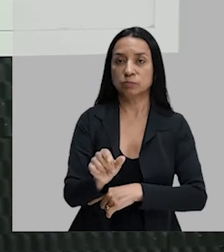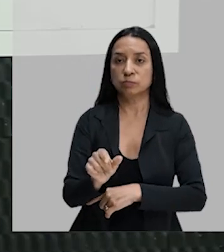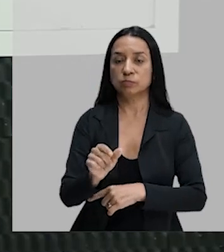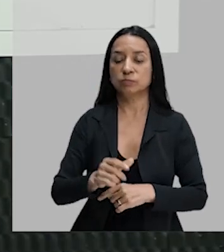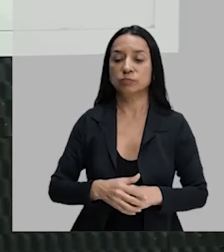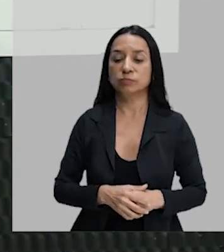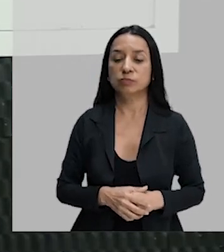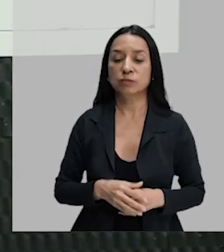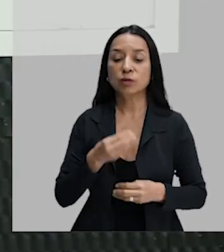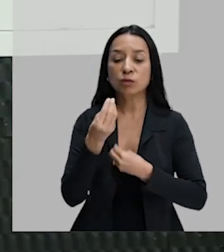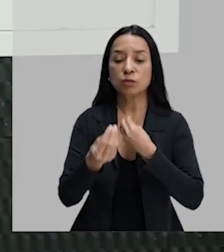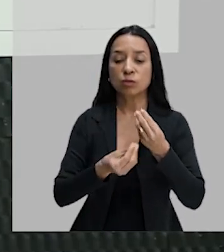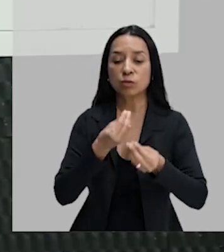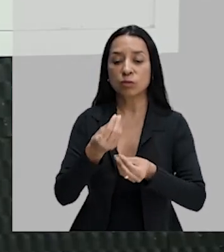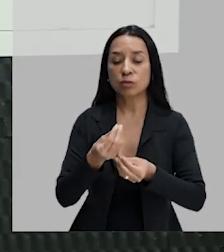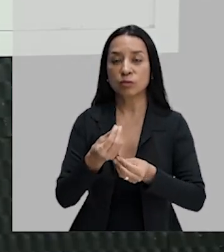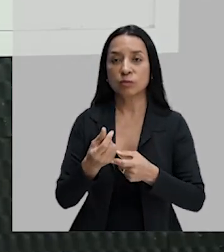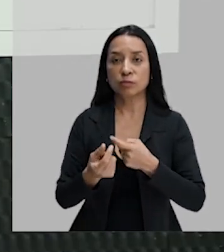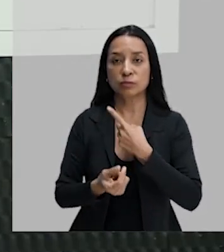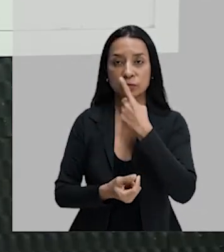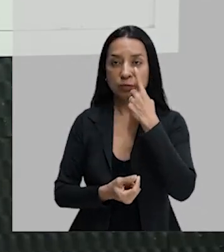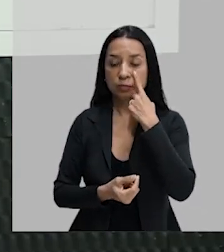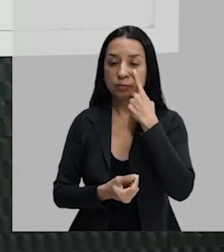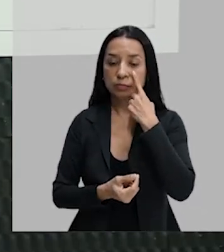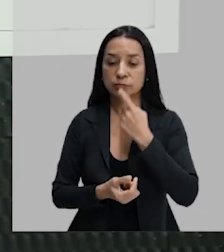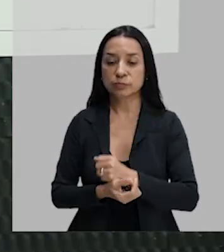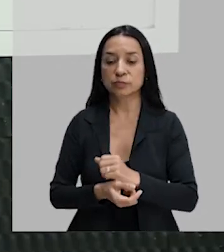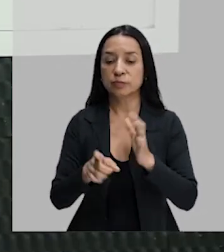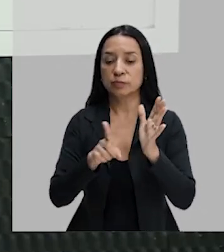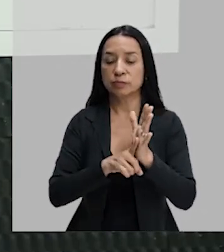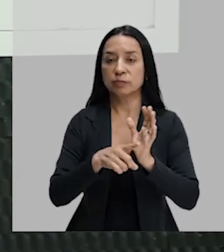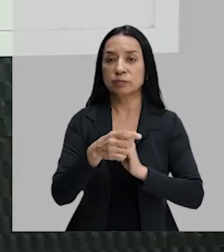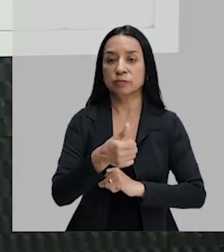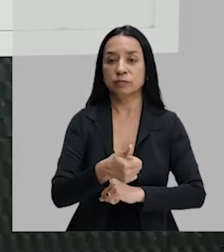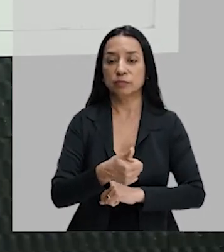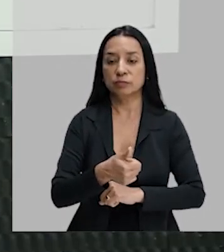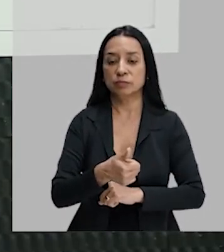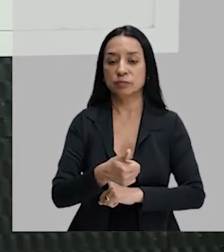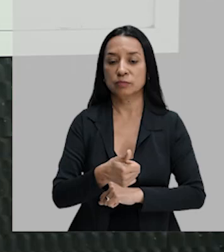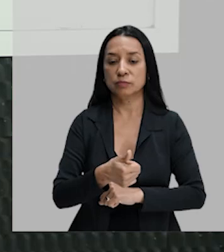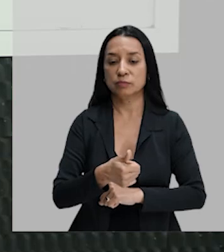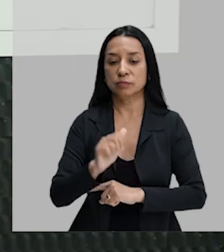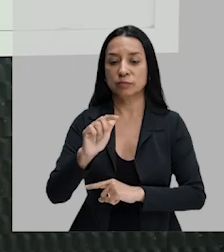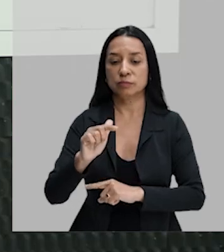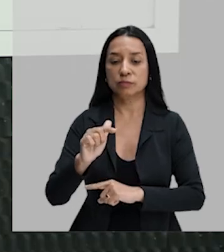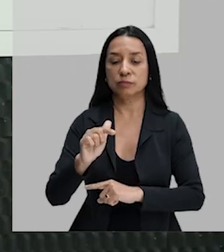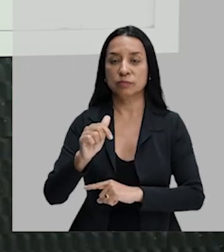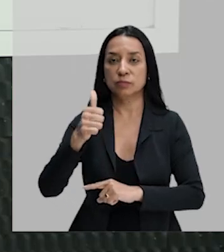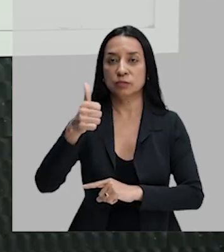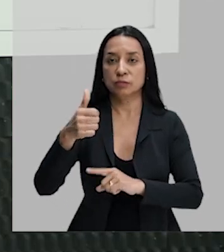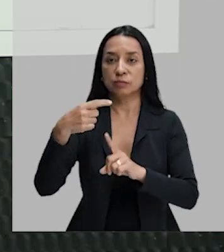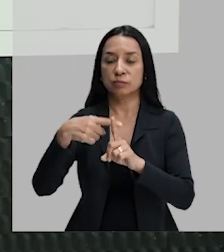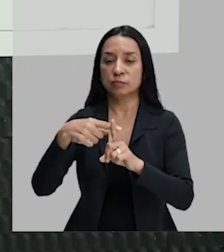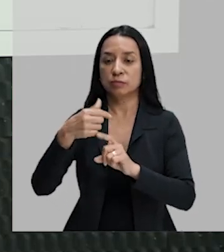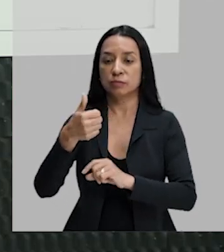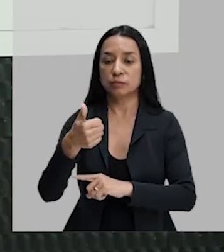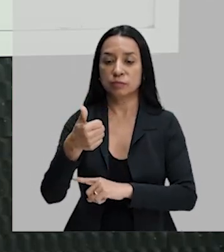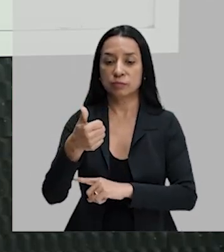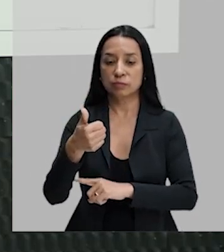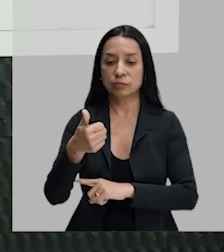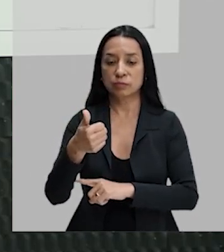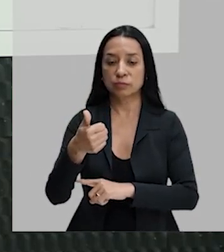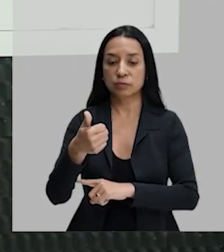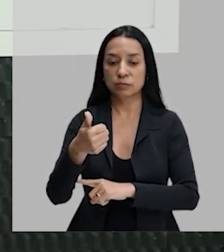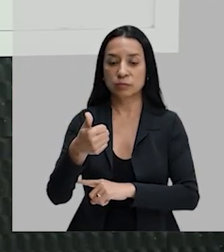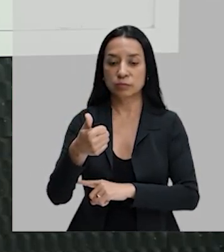tá então como é que vai ficar aqui vai ficar menos um elevado a 1 + 1